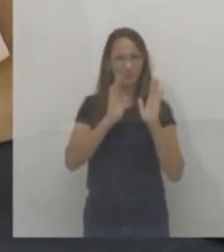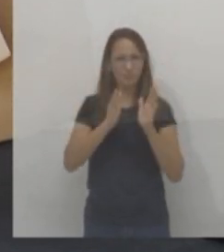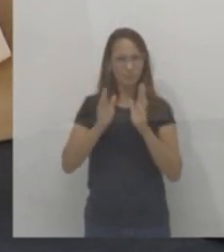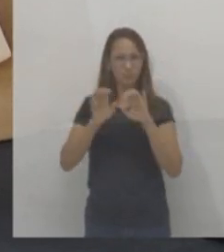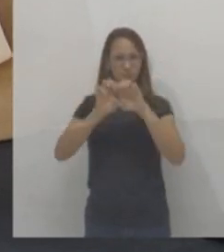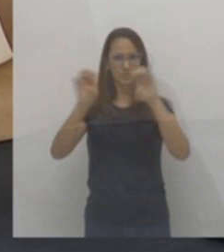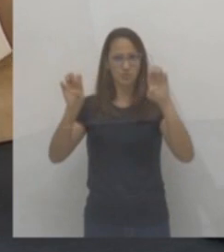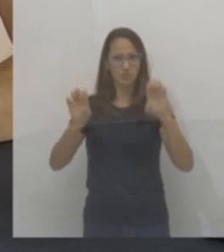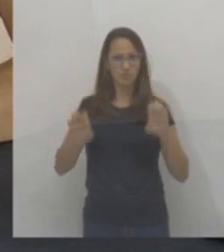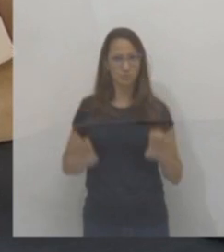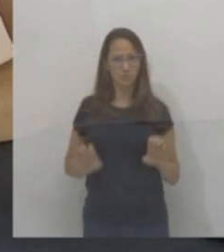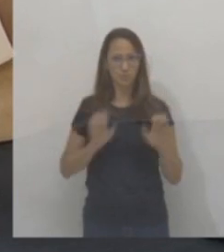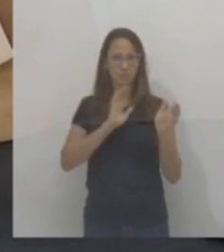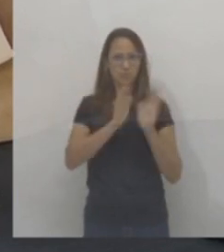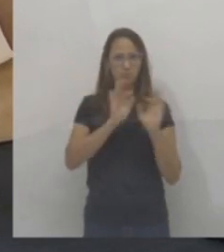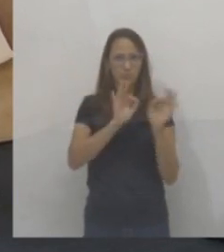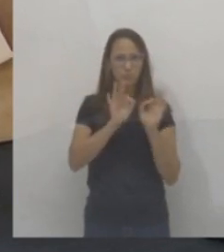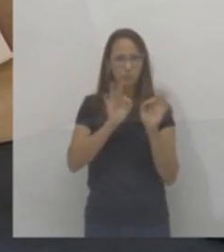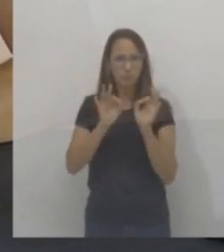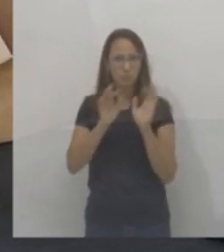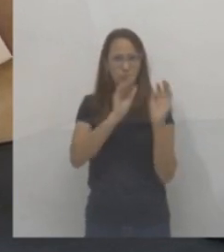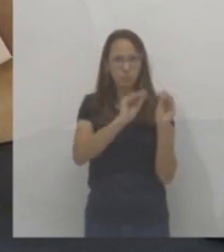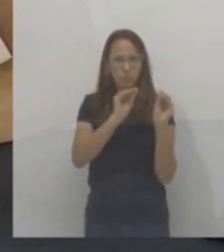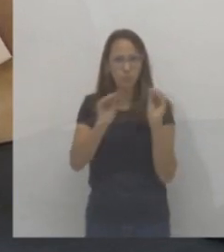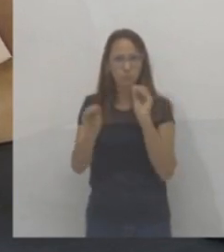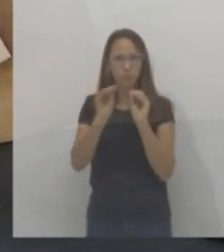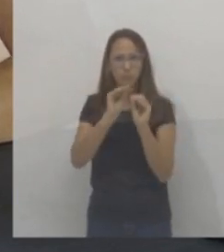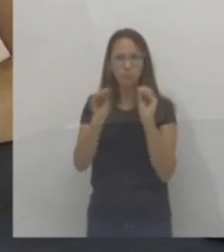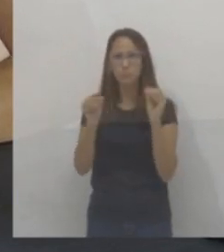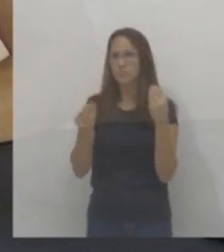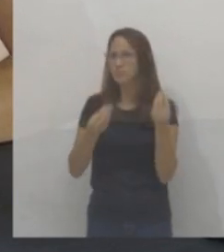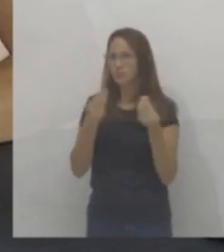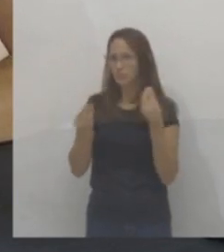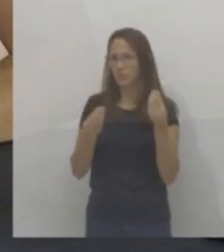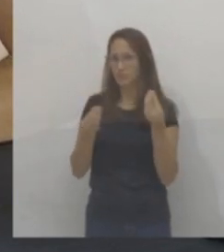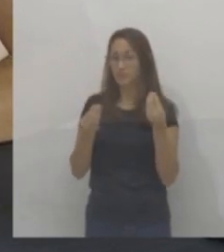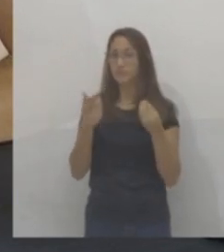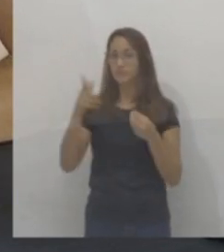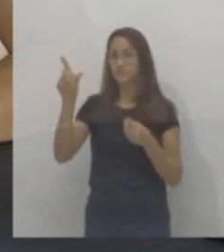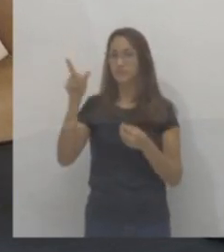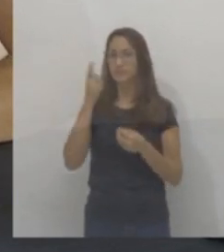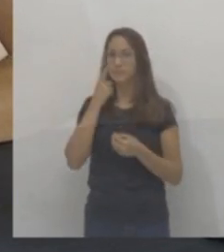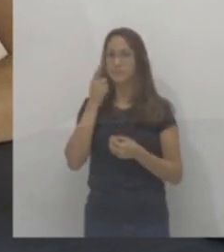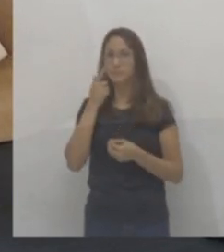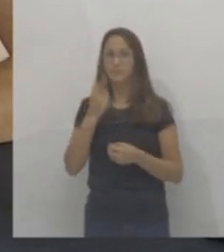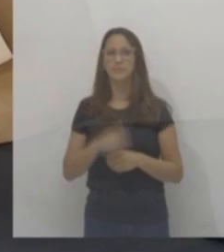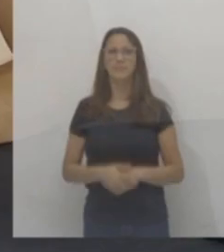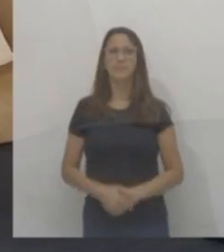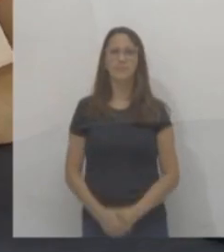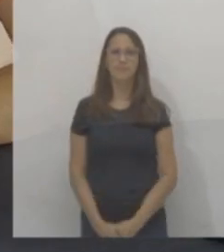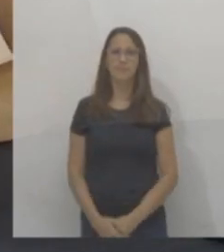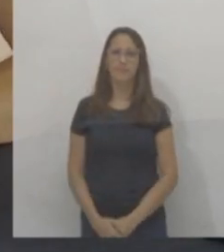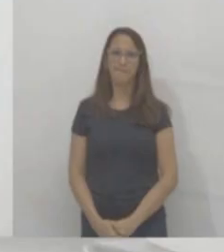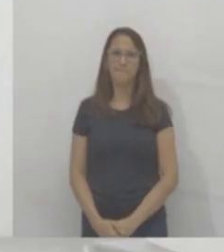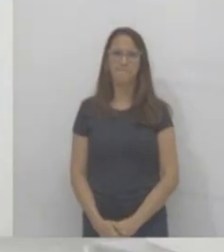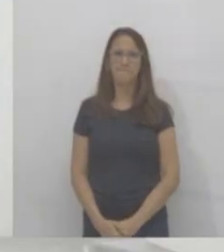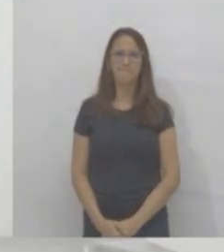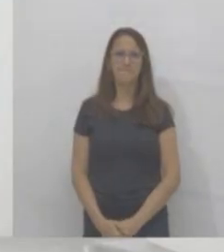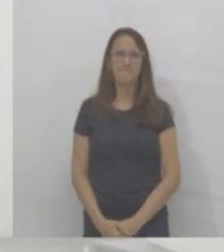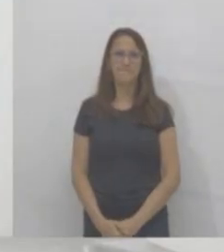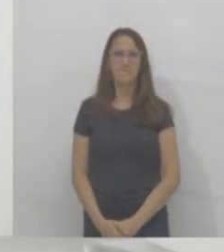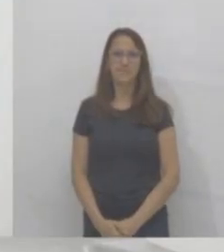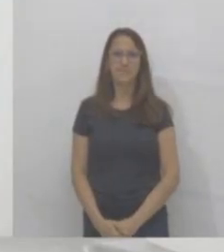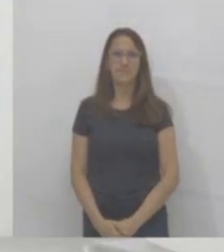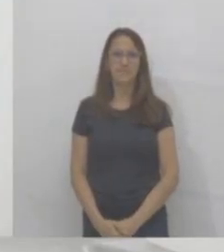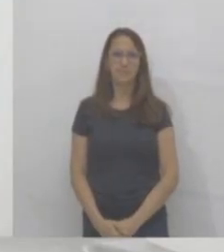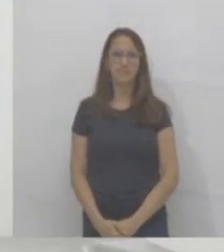tá? Olha isso daqui. If they have a mouse in their house... Olha, até rimou, né? Minha intenção não foi essa,